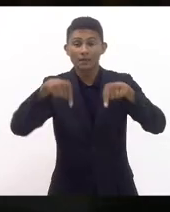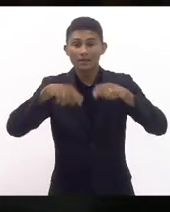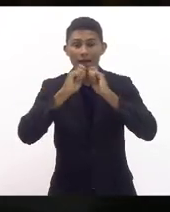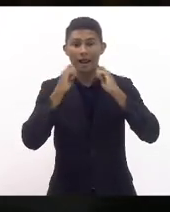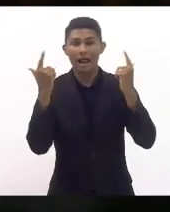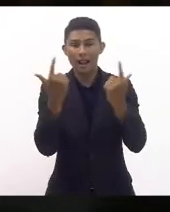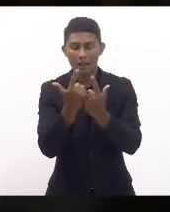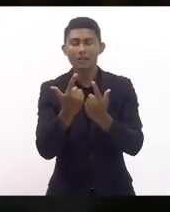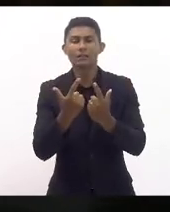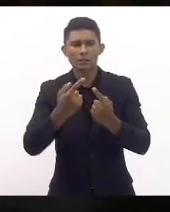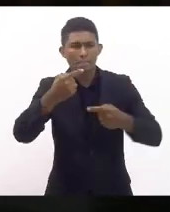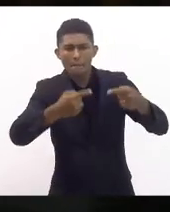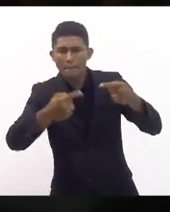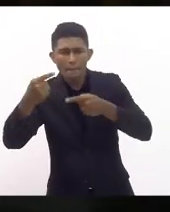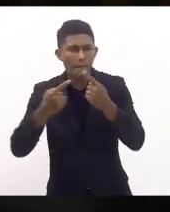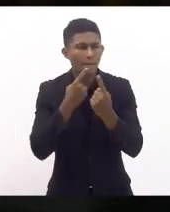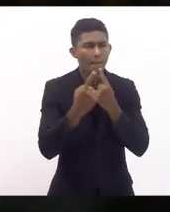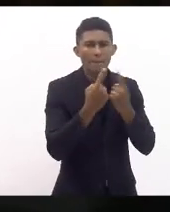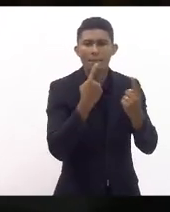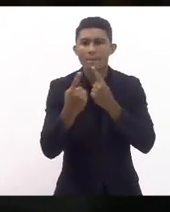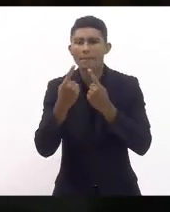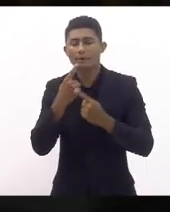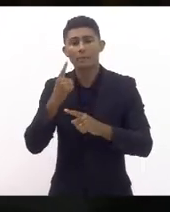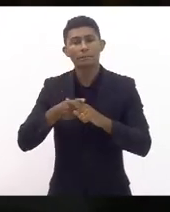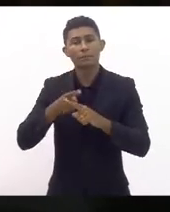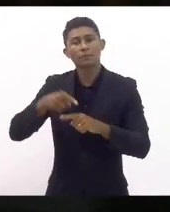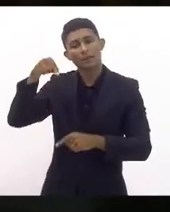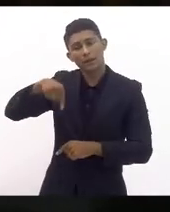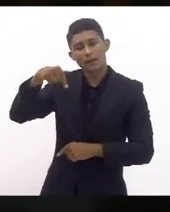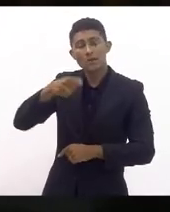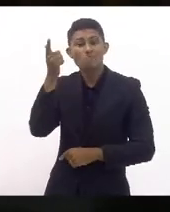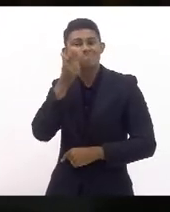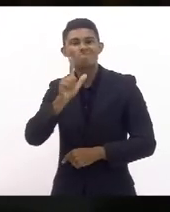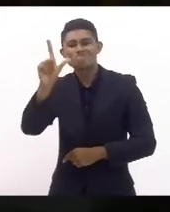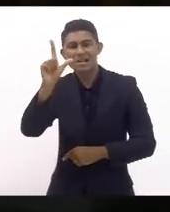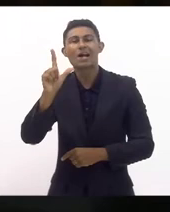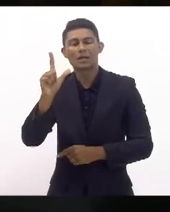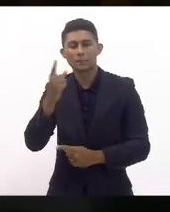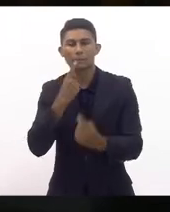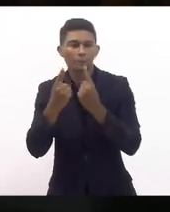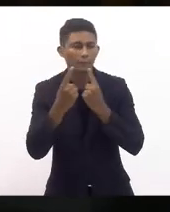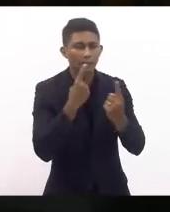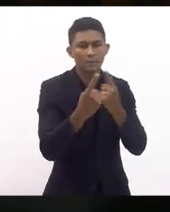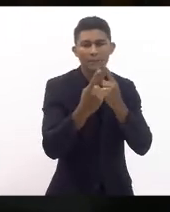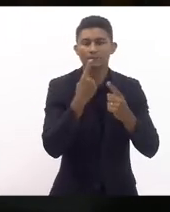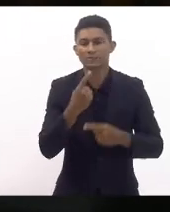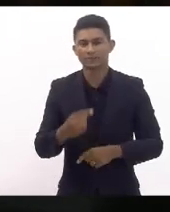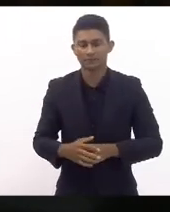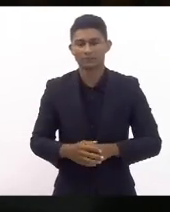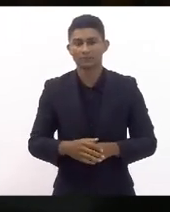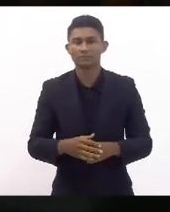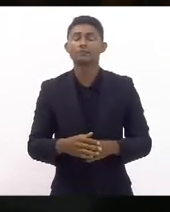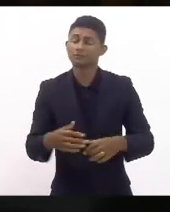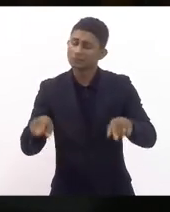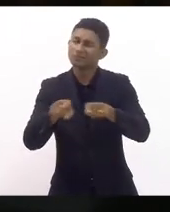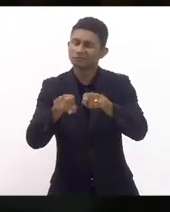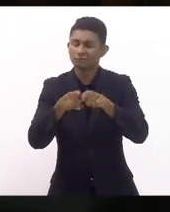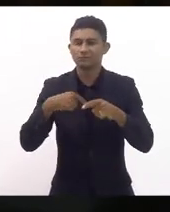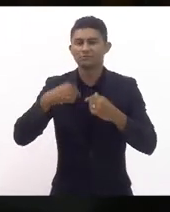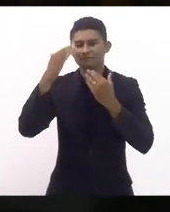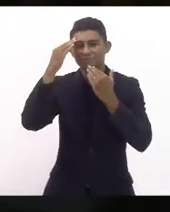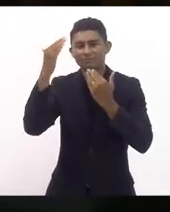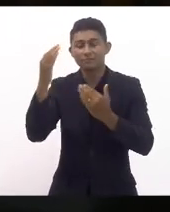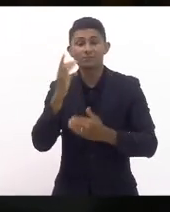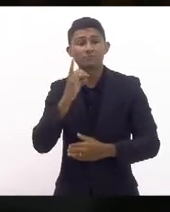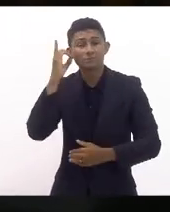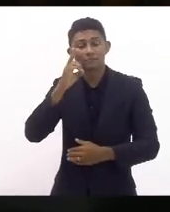é muito importante, porque no plenário se fez o debate aberto. Né? Eu também faço um agradecimento especial ao